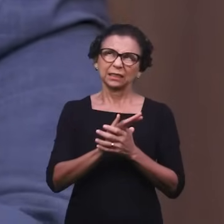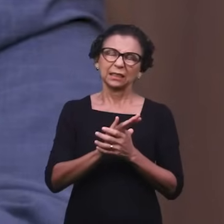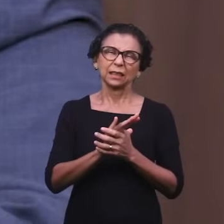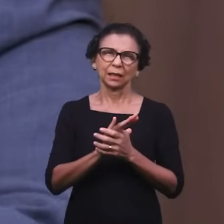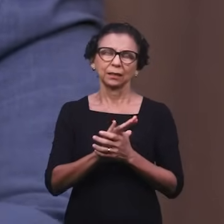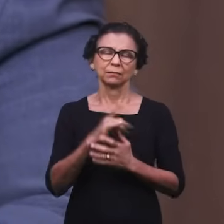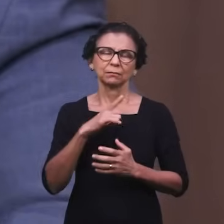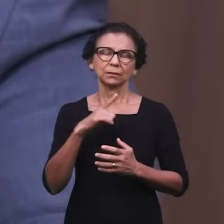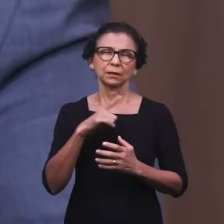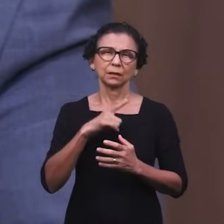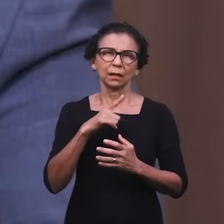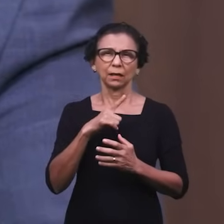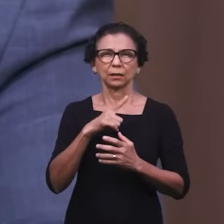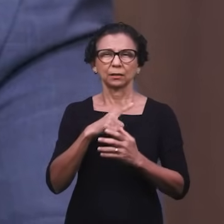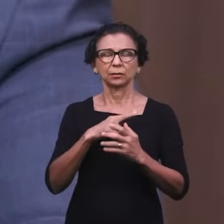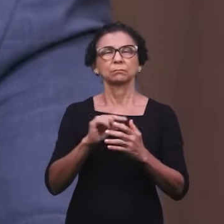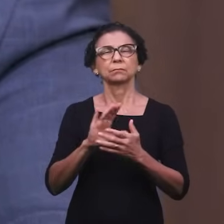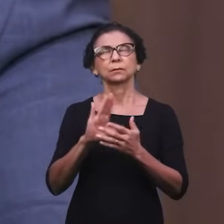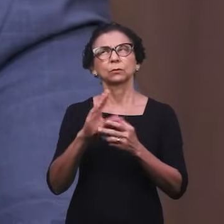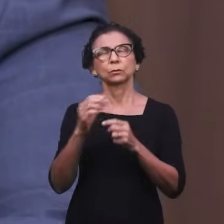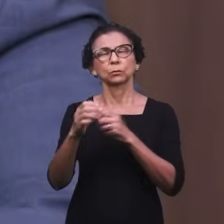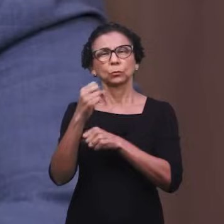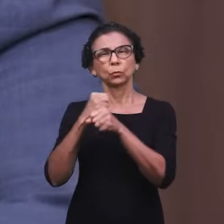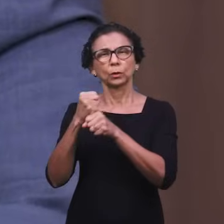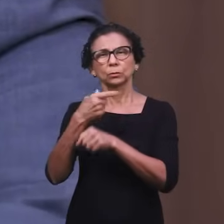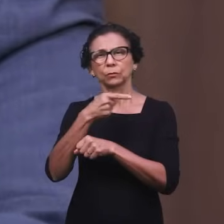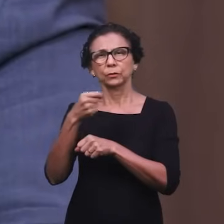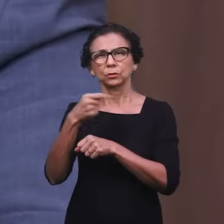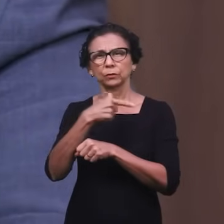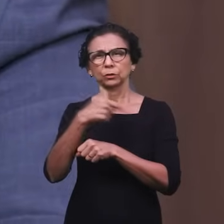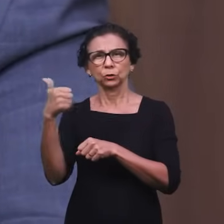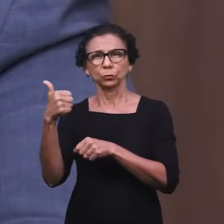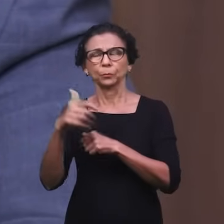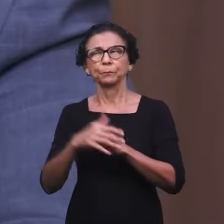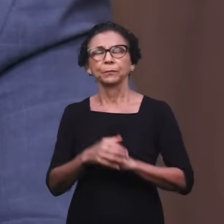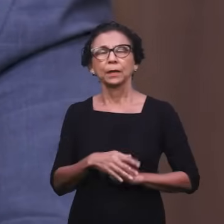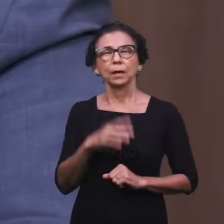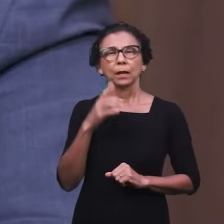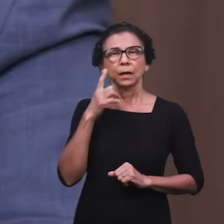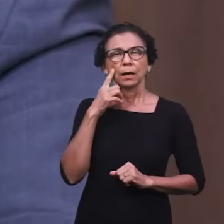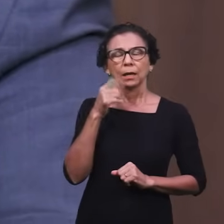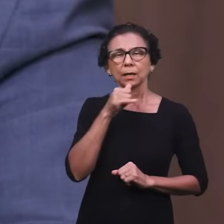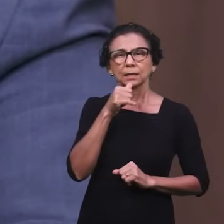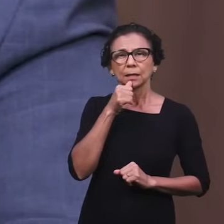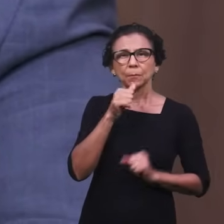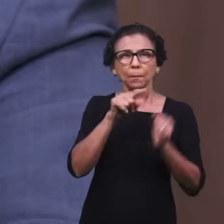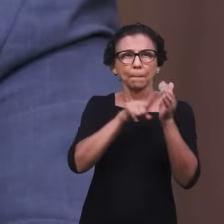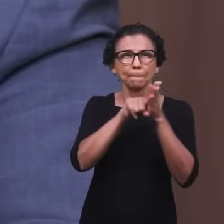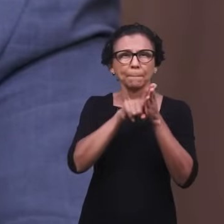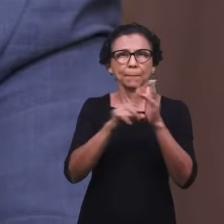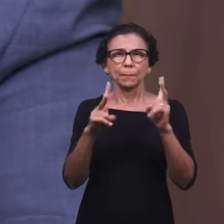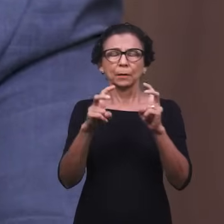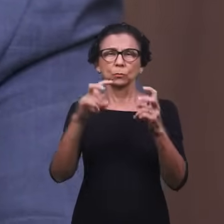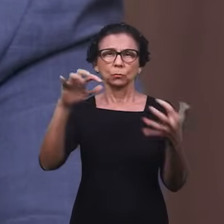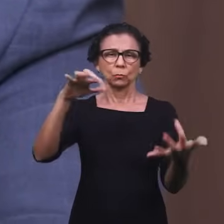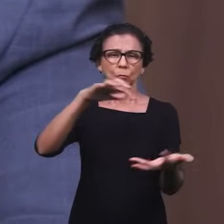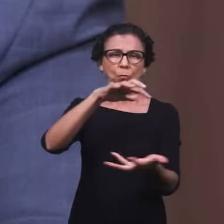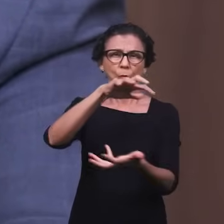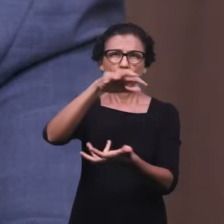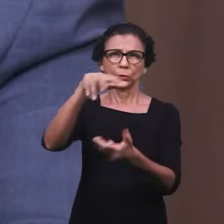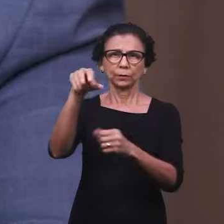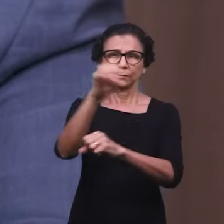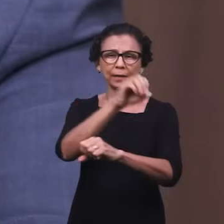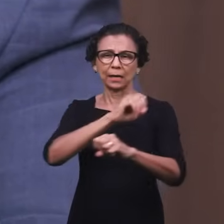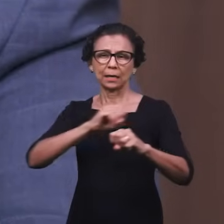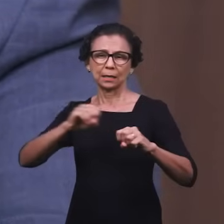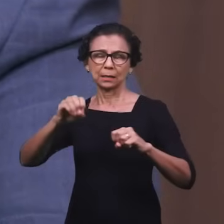um gancho com os programas que nós fizemos anteriormente, quando você pesquisa lá sobre o universo e você vai pesquisar sobre o telescópio James